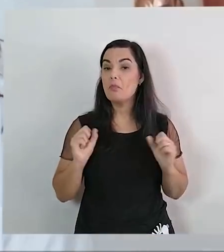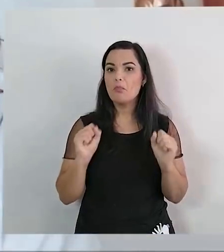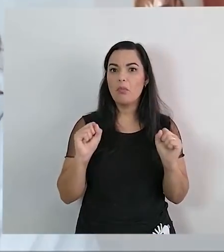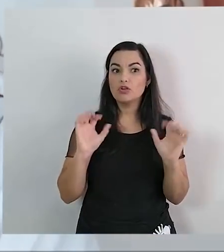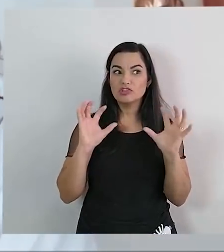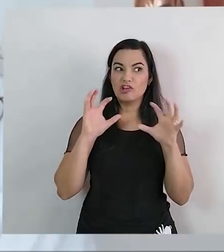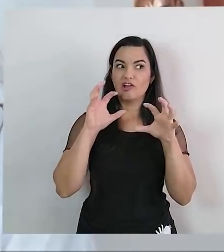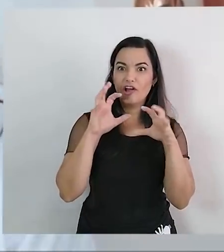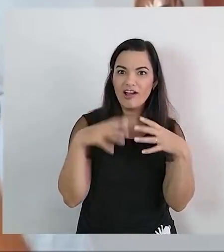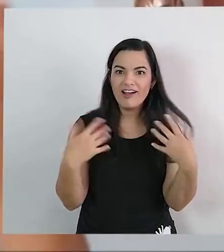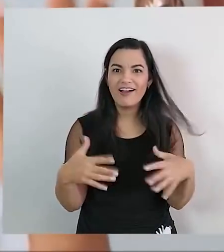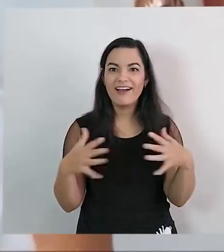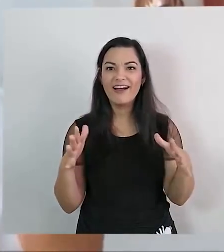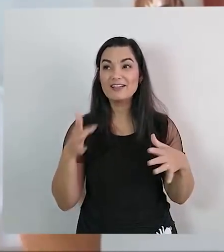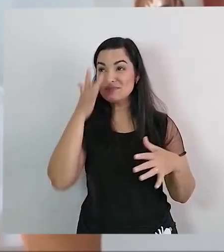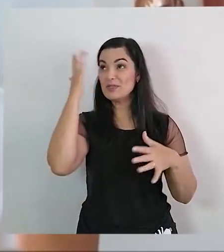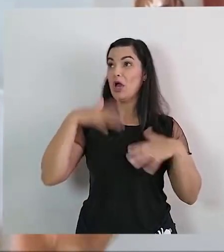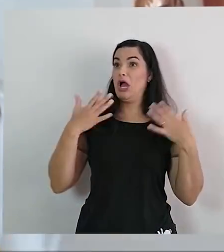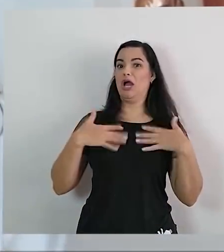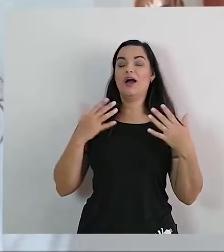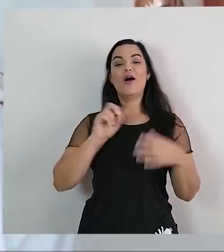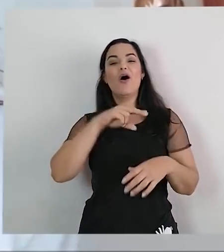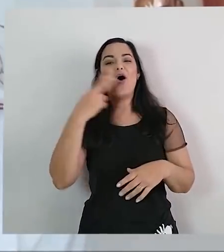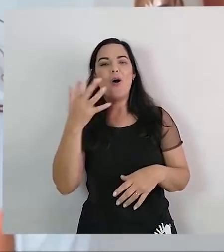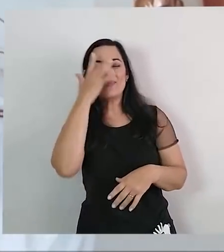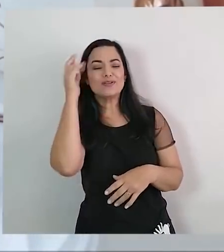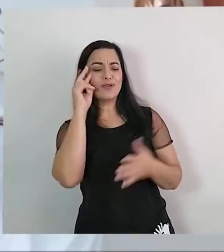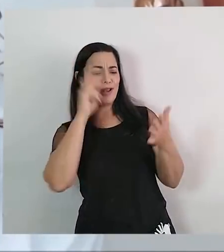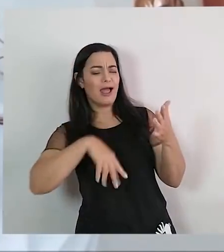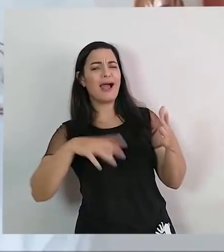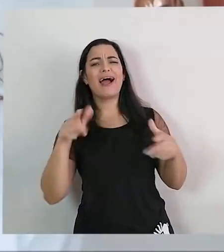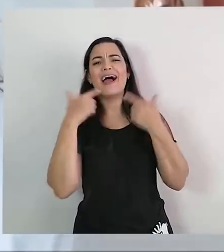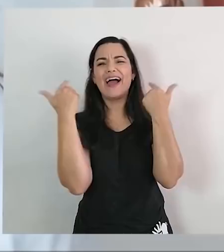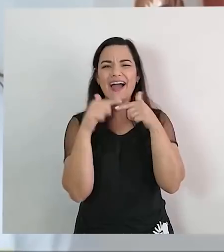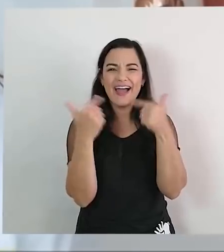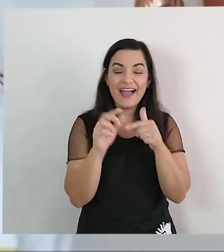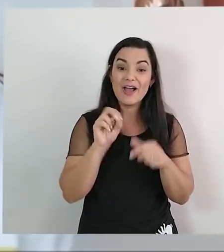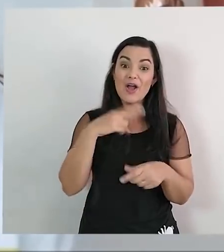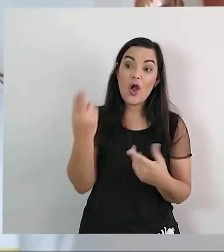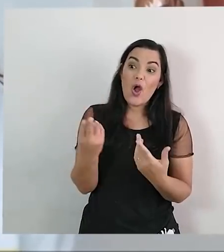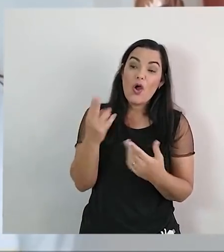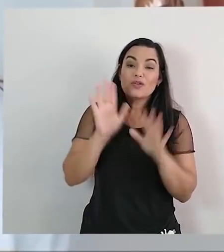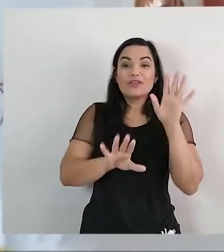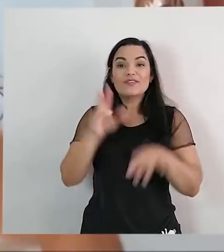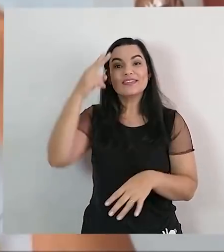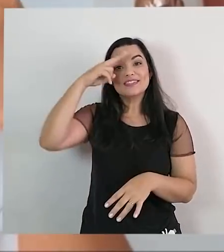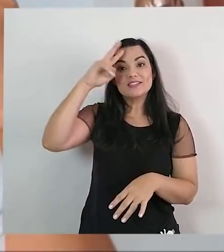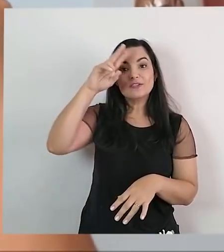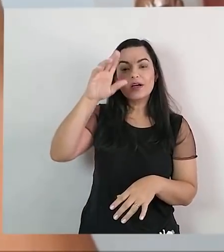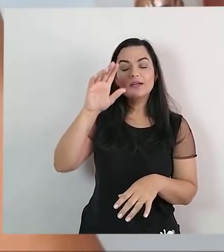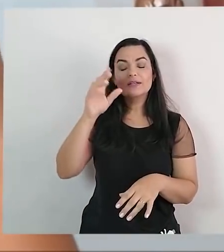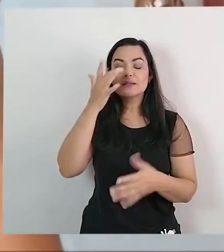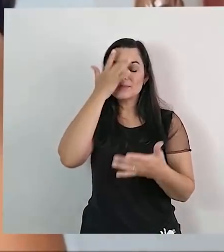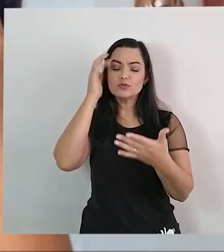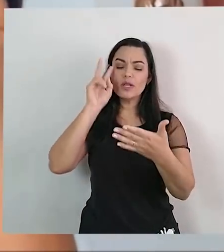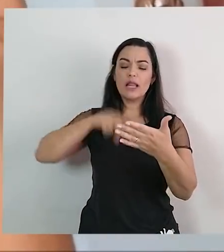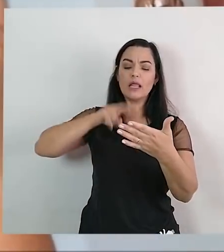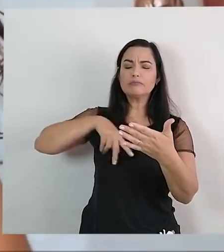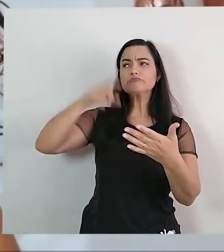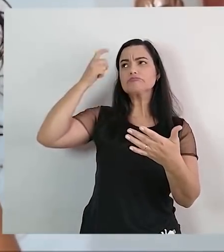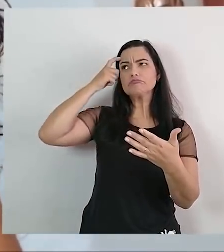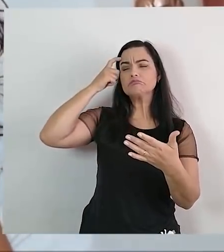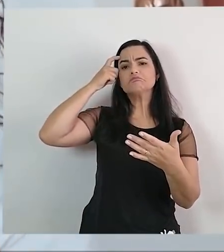dar arrepios, ou com histórias que fazem as pessoas rirem, ou histórias que fazem as pessoas